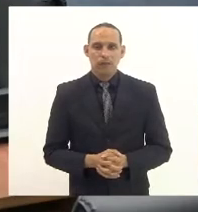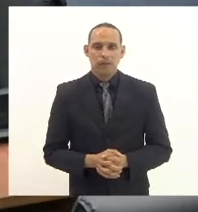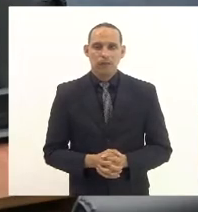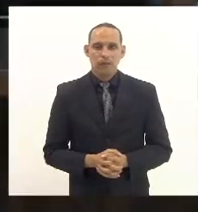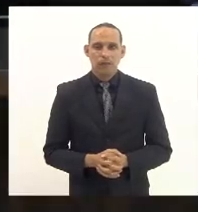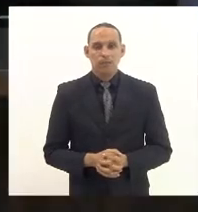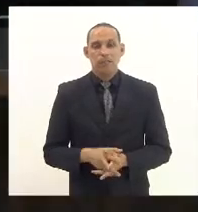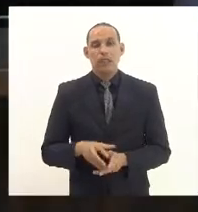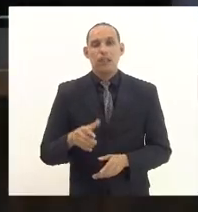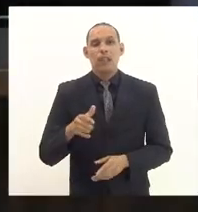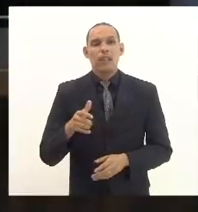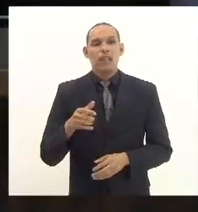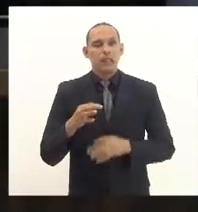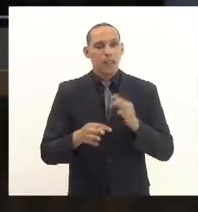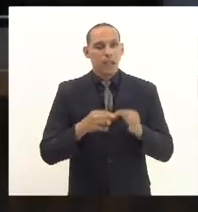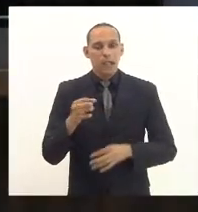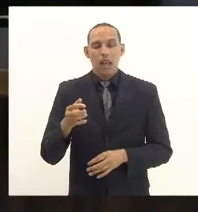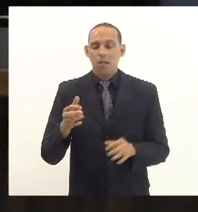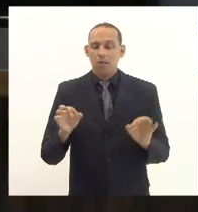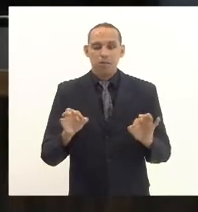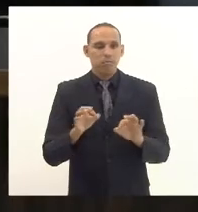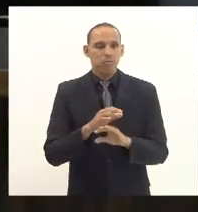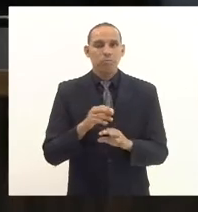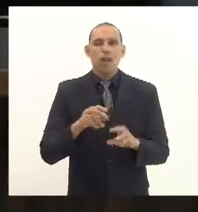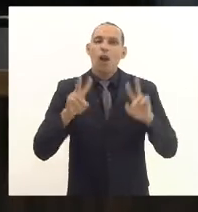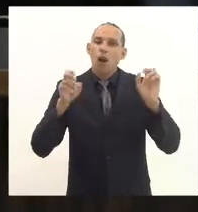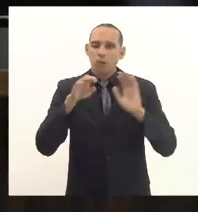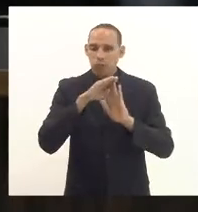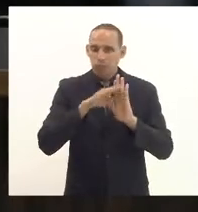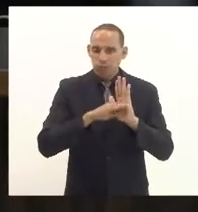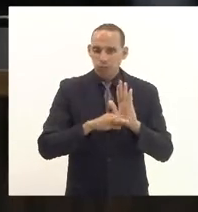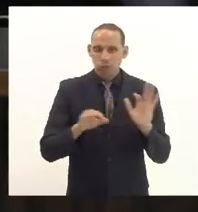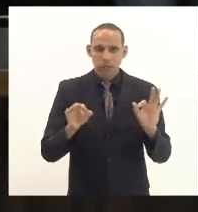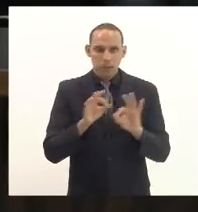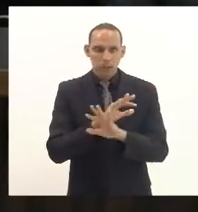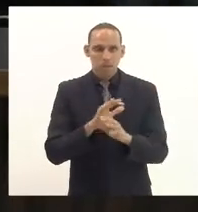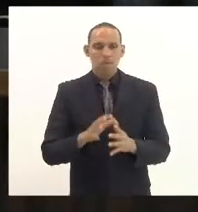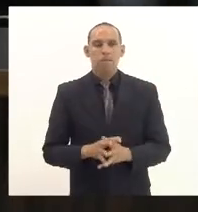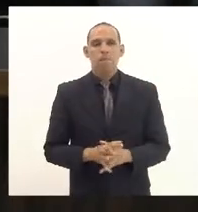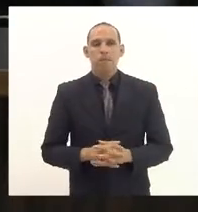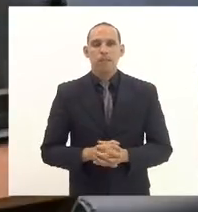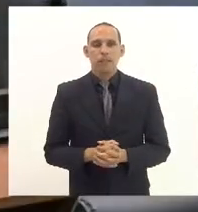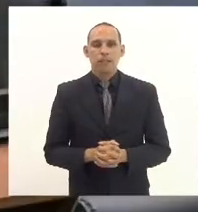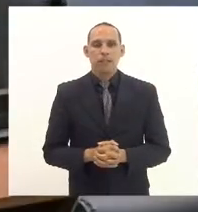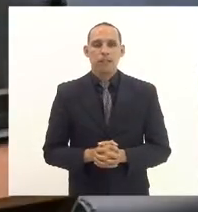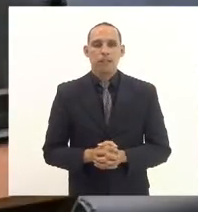Nada mais a tratar na ordem do dia, mesmo está encerrada.